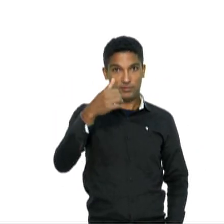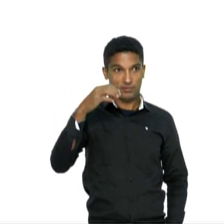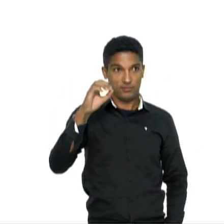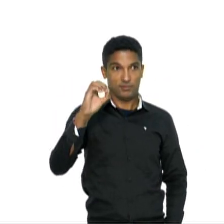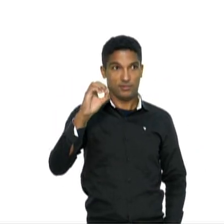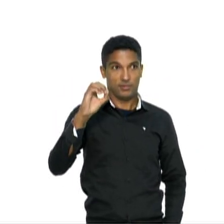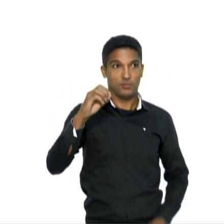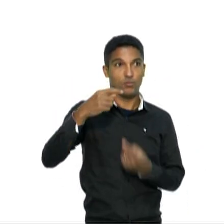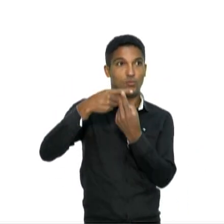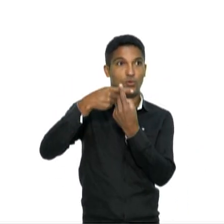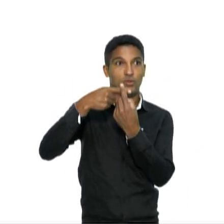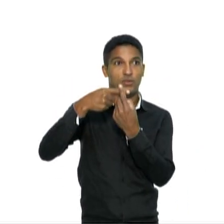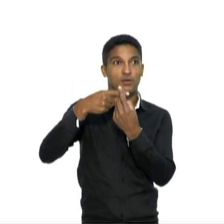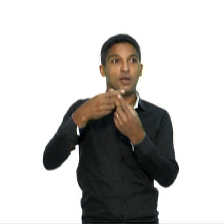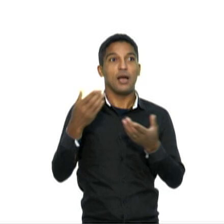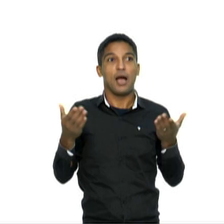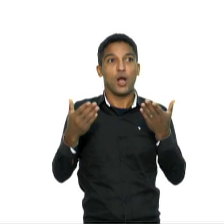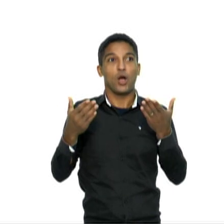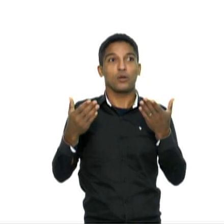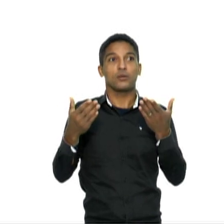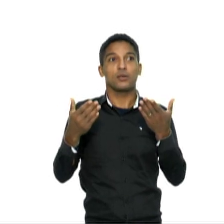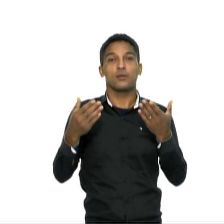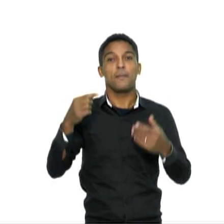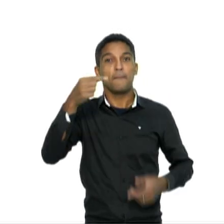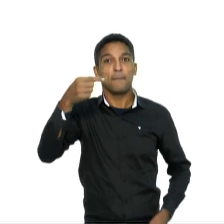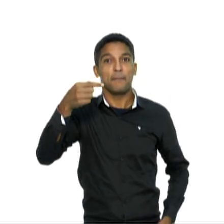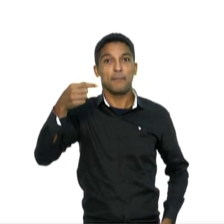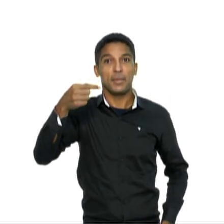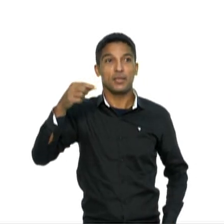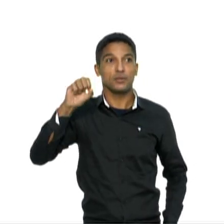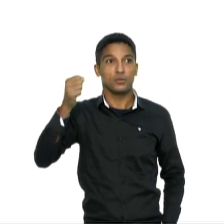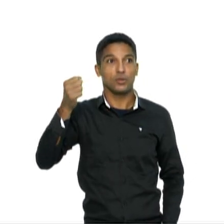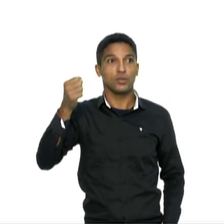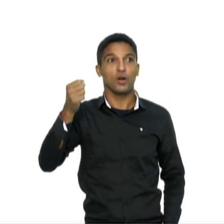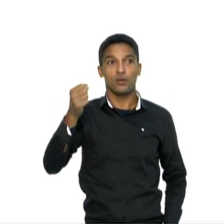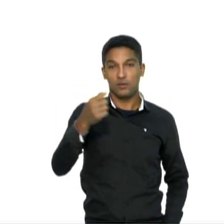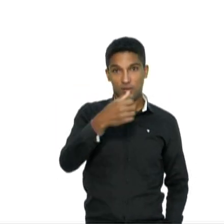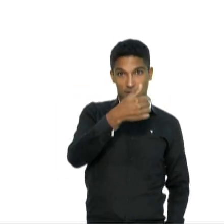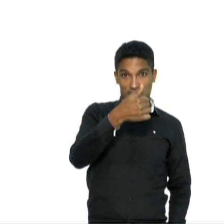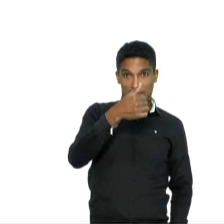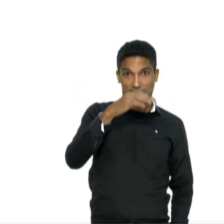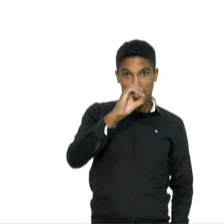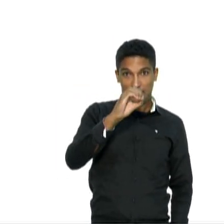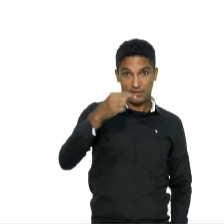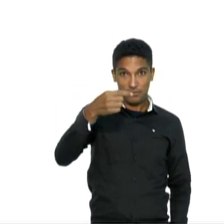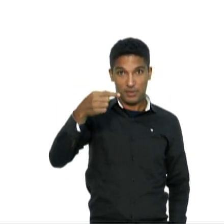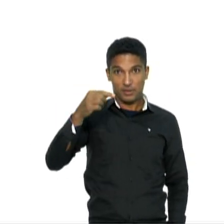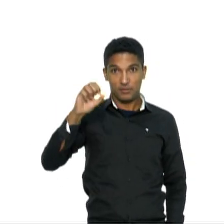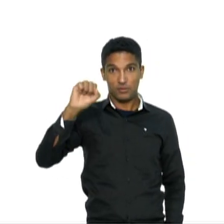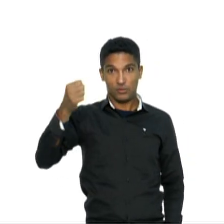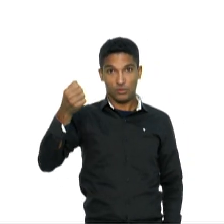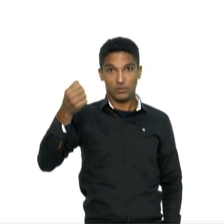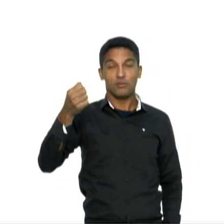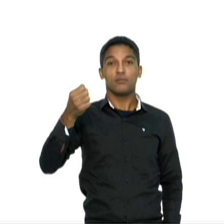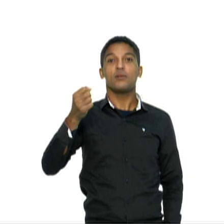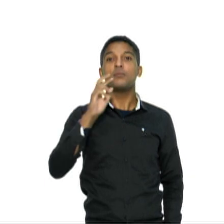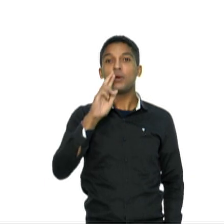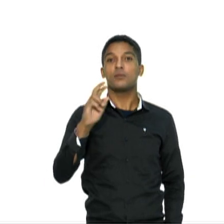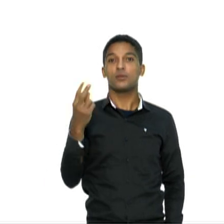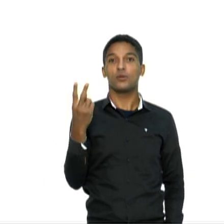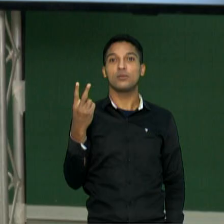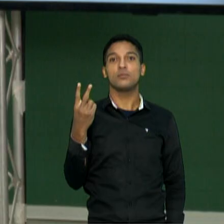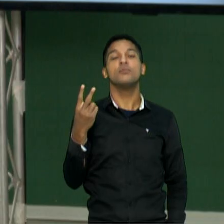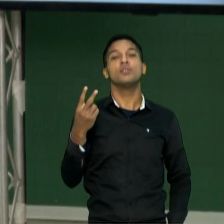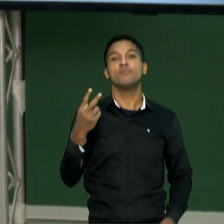apenas acompanhando ali. Agora a gente utiliza o menos 8, porque ficou 10 menos 8. 10 menos 8. 2. Pronto, feito